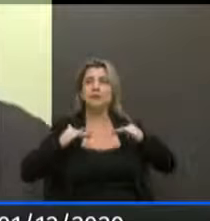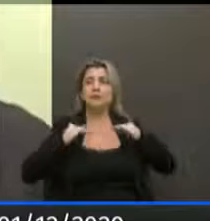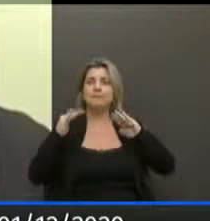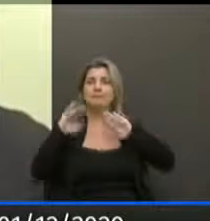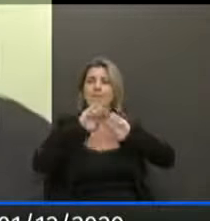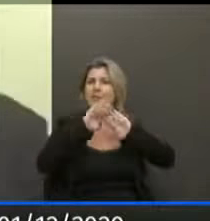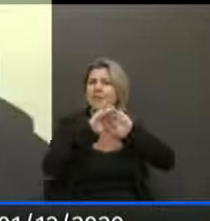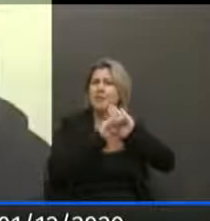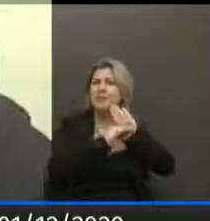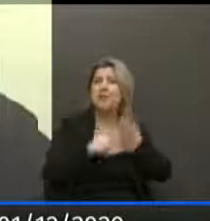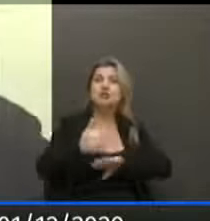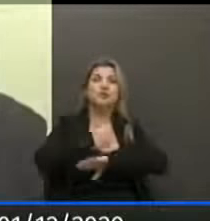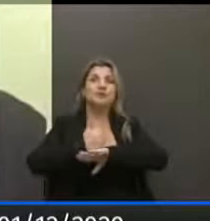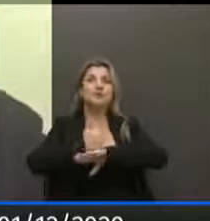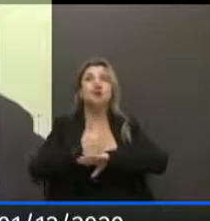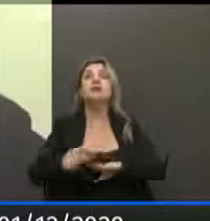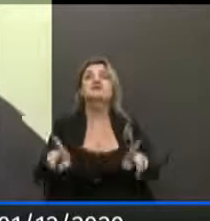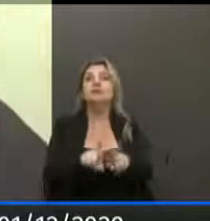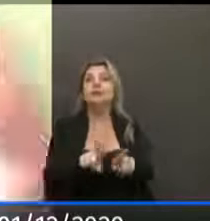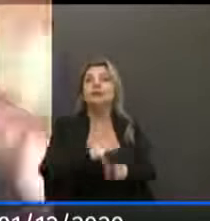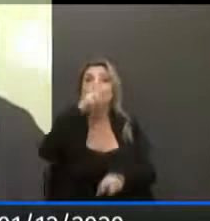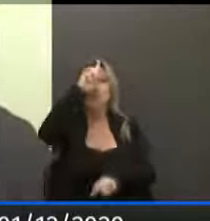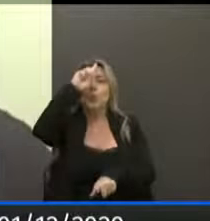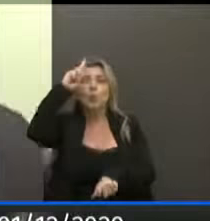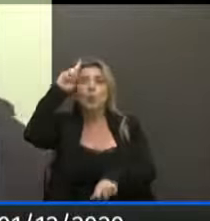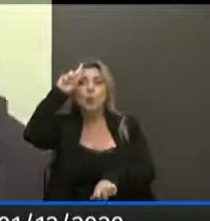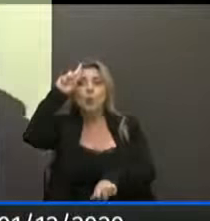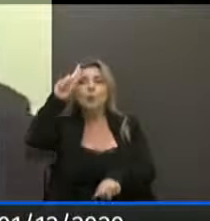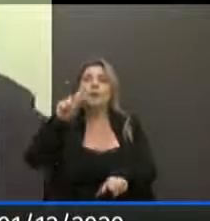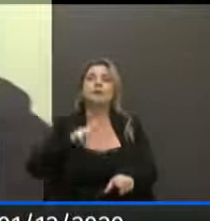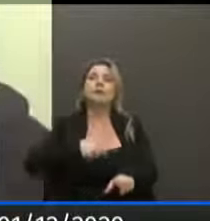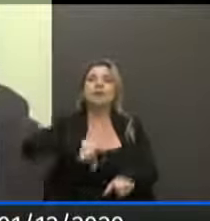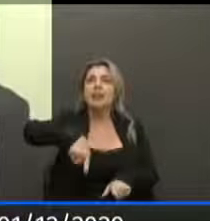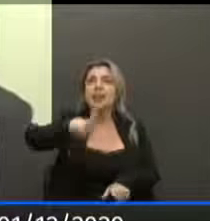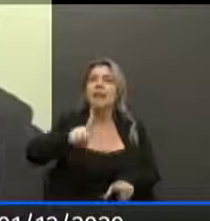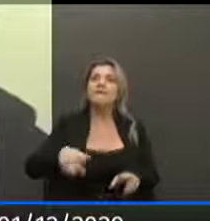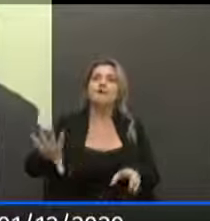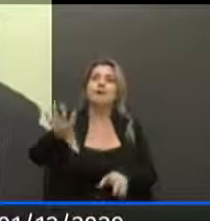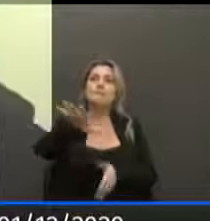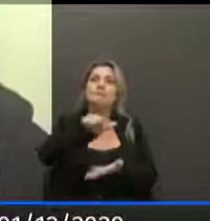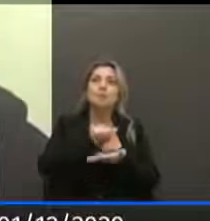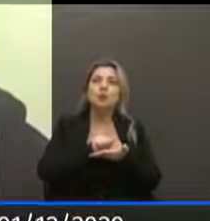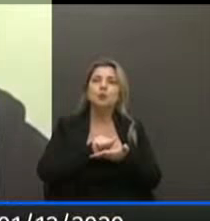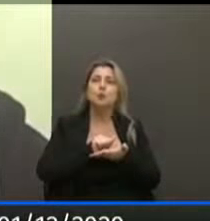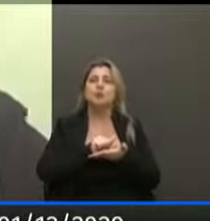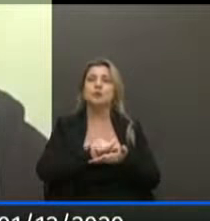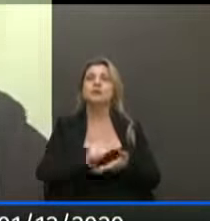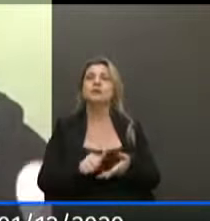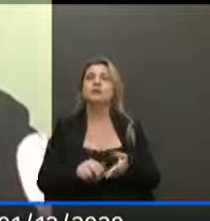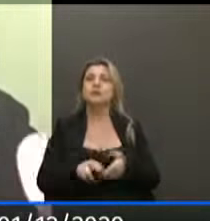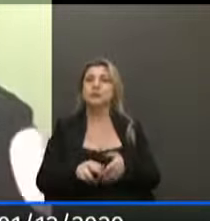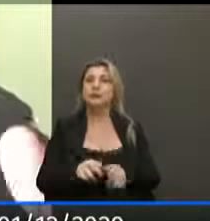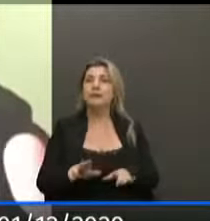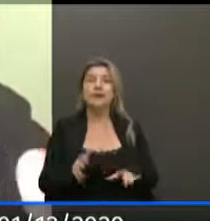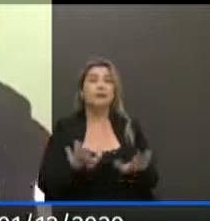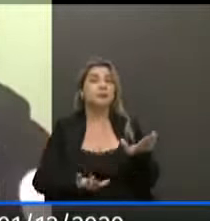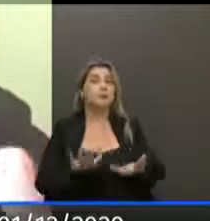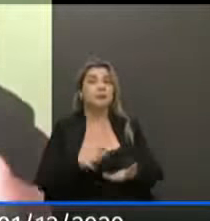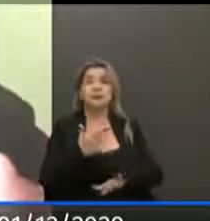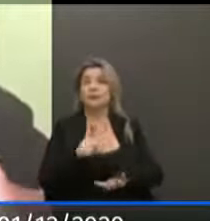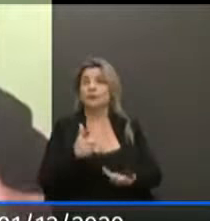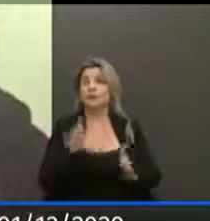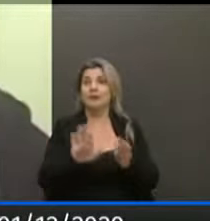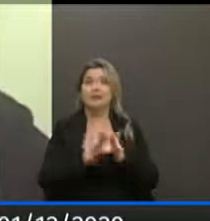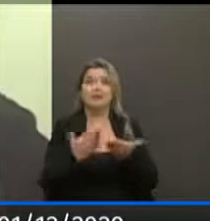mesmo profissionais do Uber, que levam e buscam essas pessoas. Há uma grande gama de profissionais que, muito bem destacou o colega, muitas vezes não tem carteira assinada,